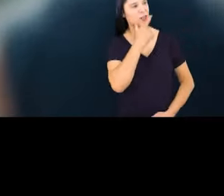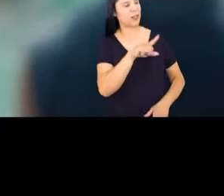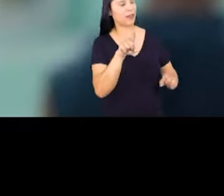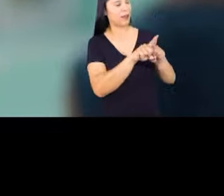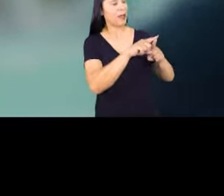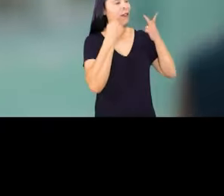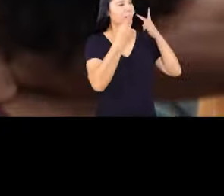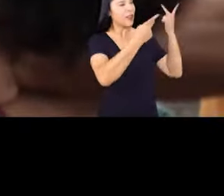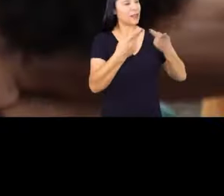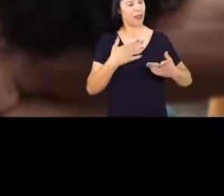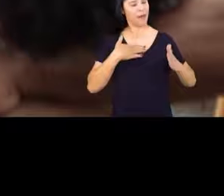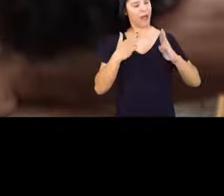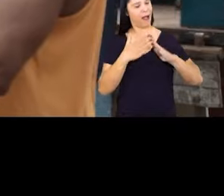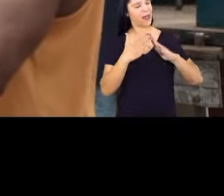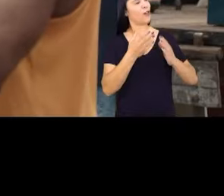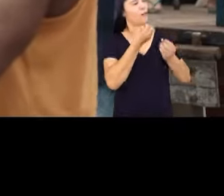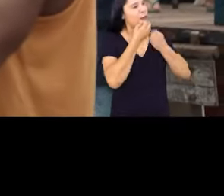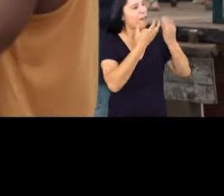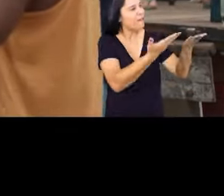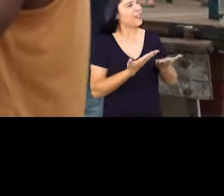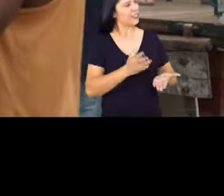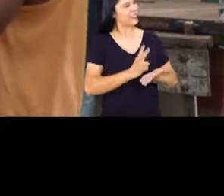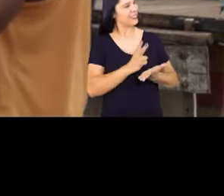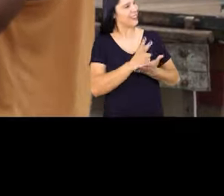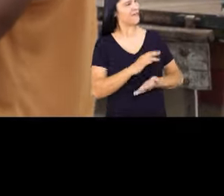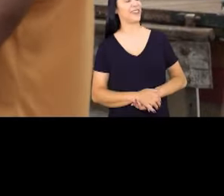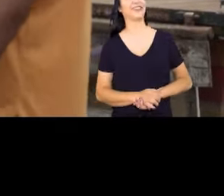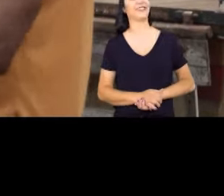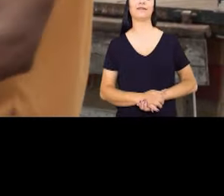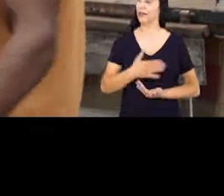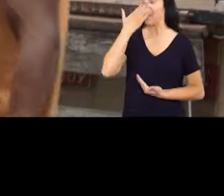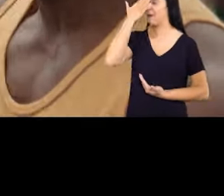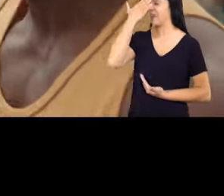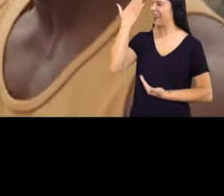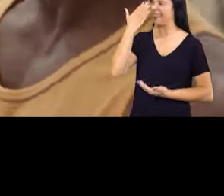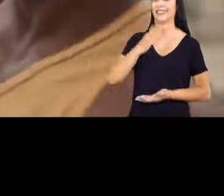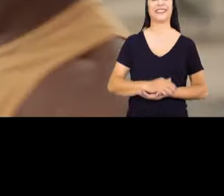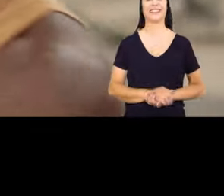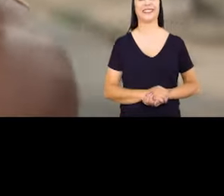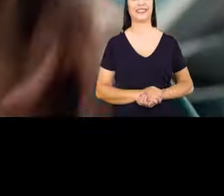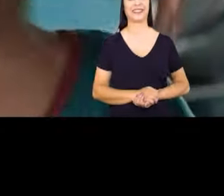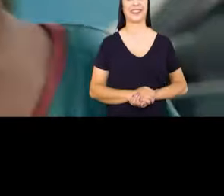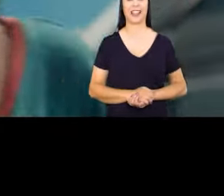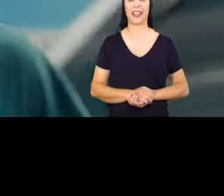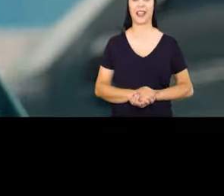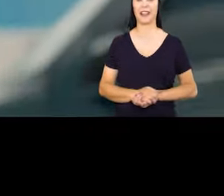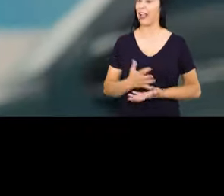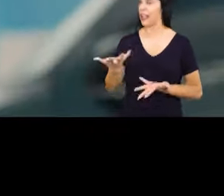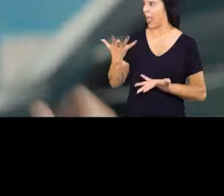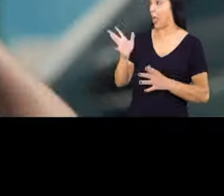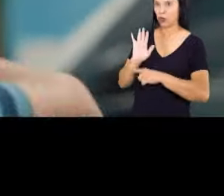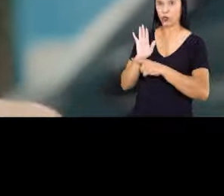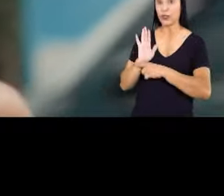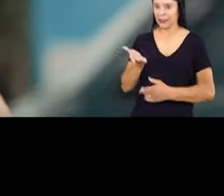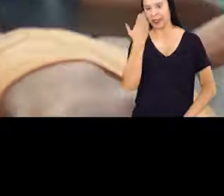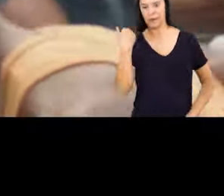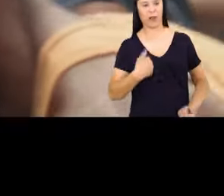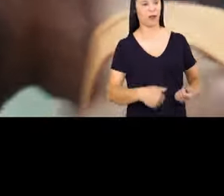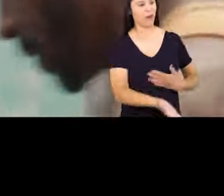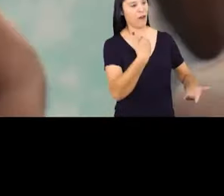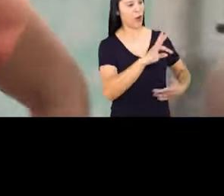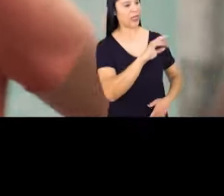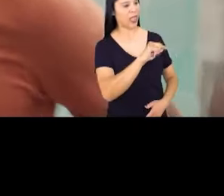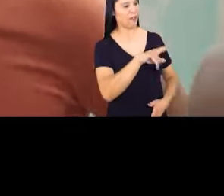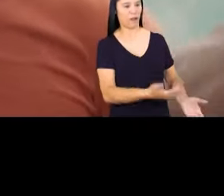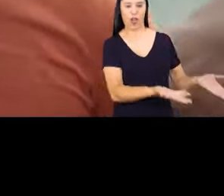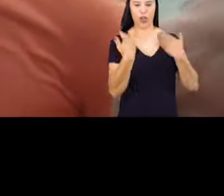também. Aparece lá com o moleque. Ó, vocês são bem-vindos. Obrigado. Estão precisando de uma força aí, Fernando? Claro, sempre. Bora